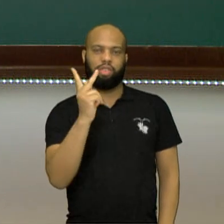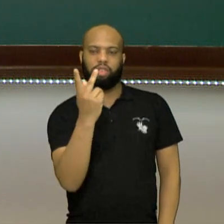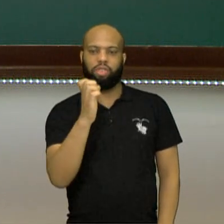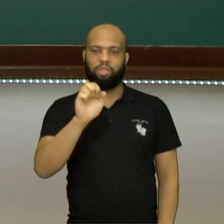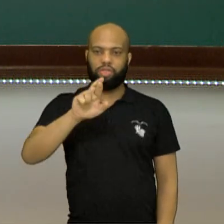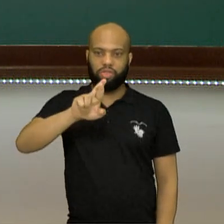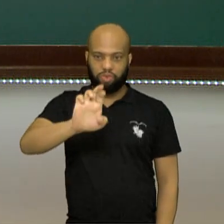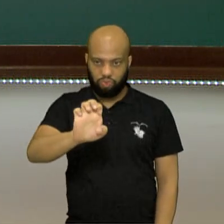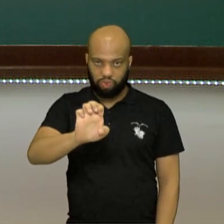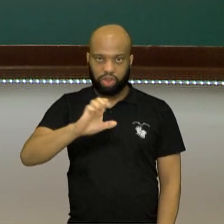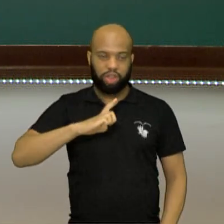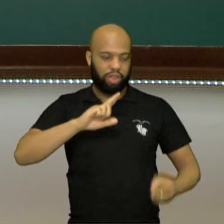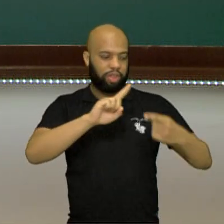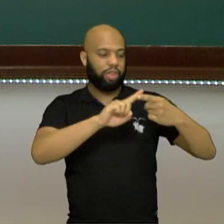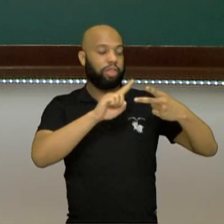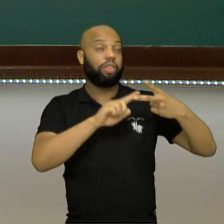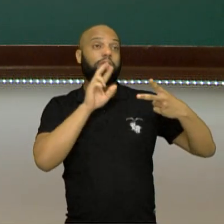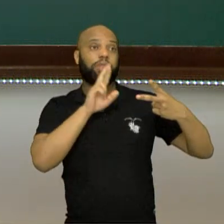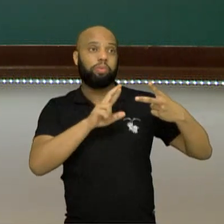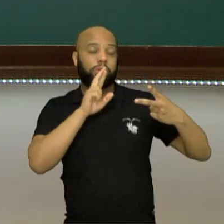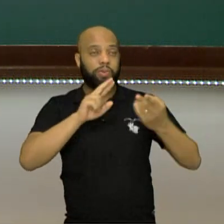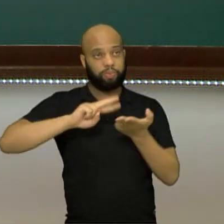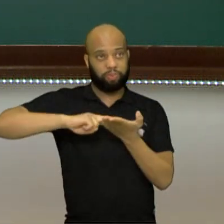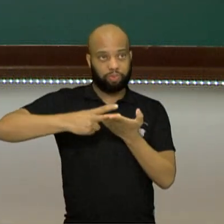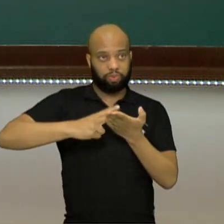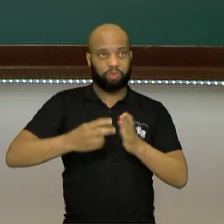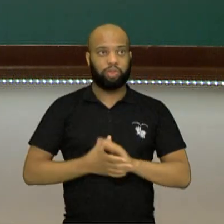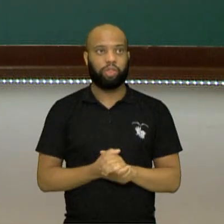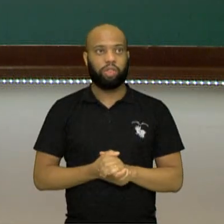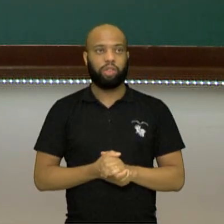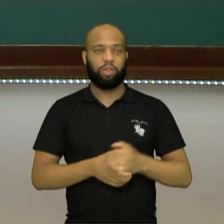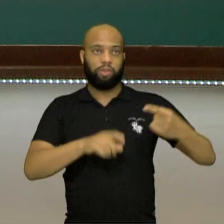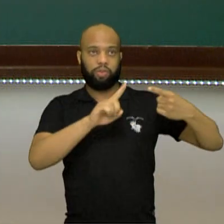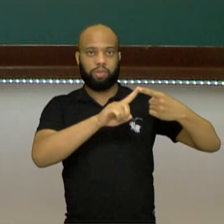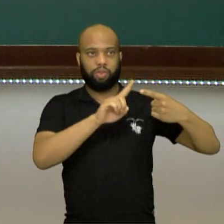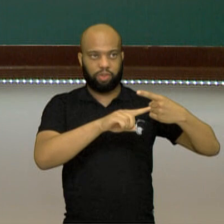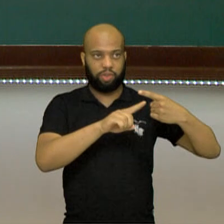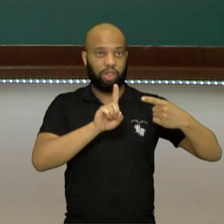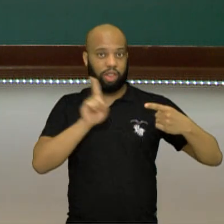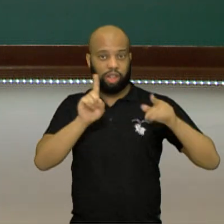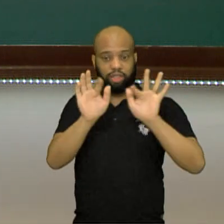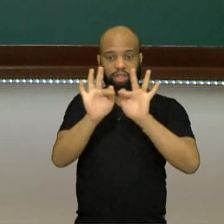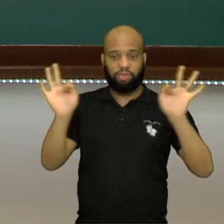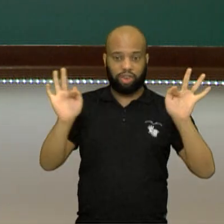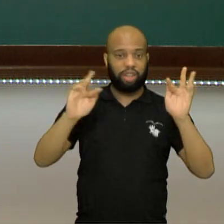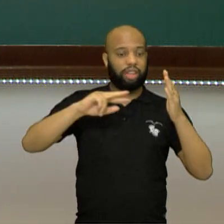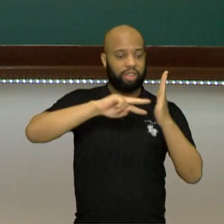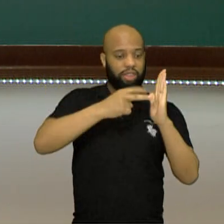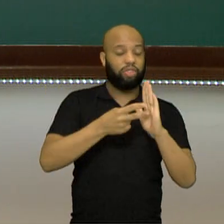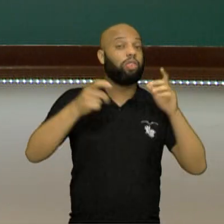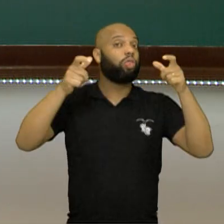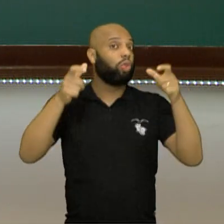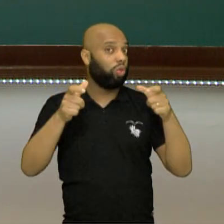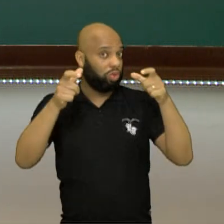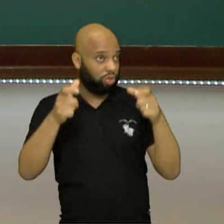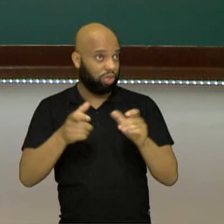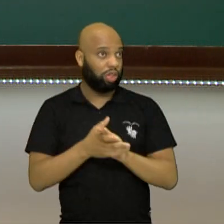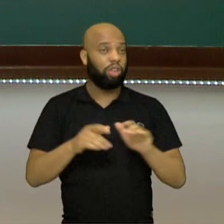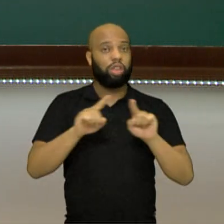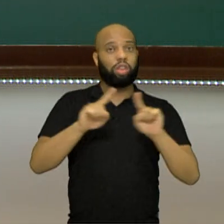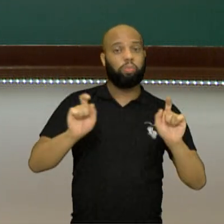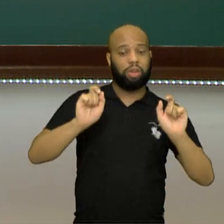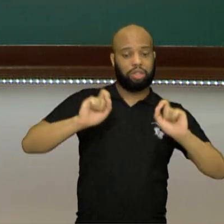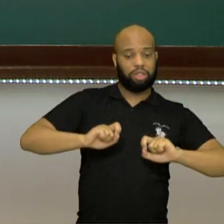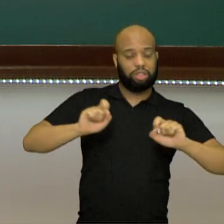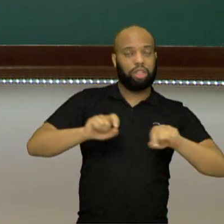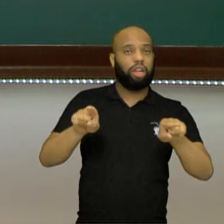duas respostas, na verdade, para dar essa tradução. Aqui, dentro dessa frase, where significa onde, mas é